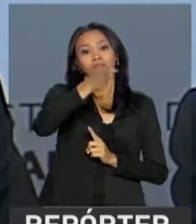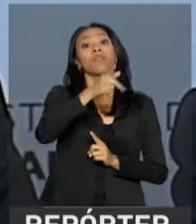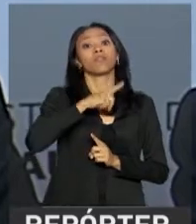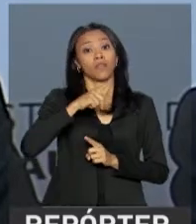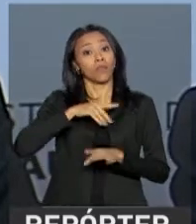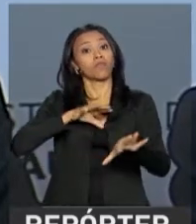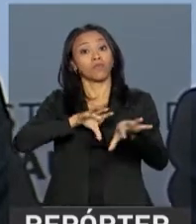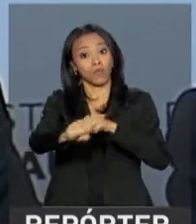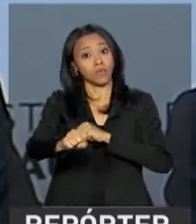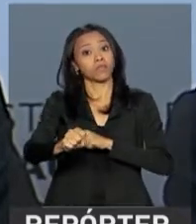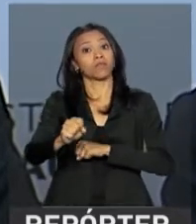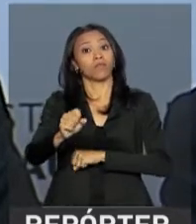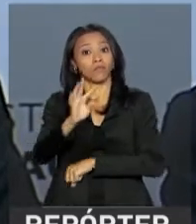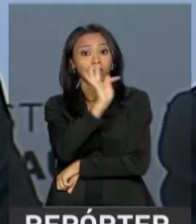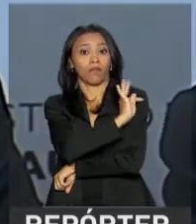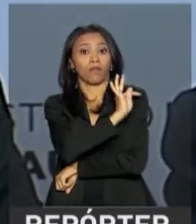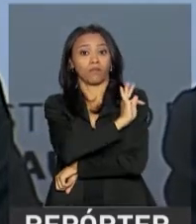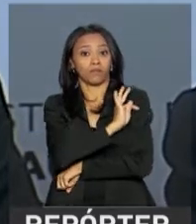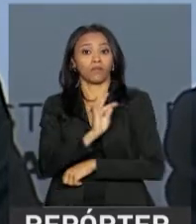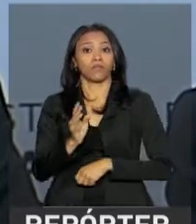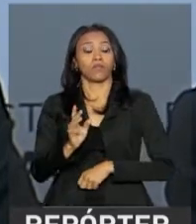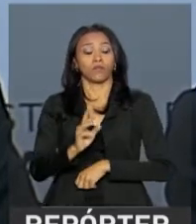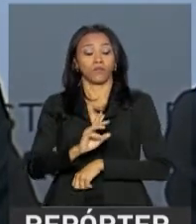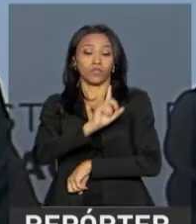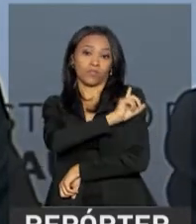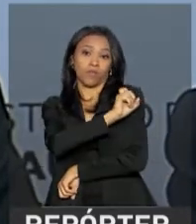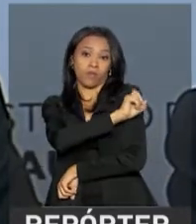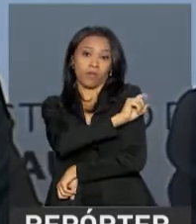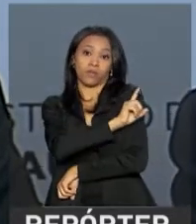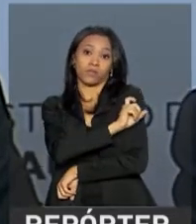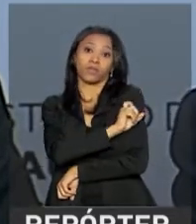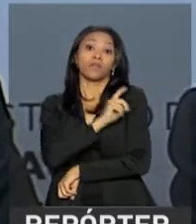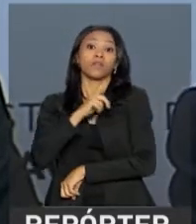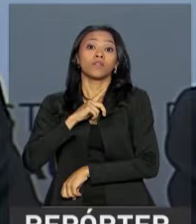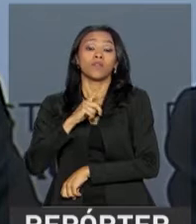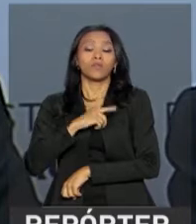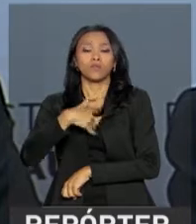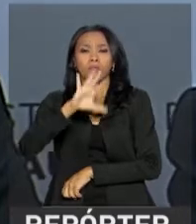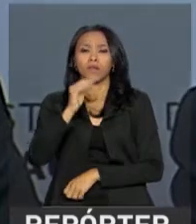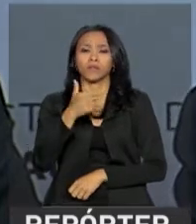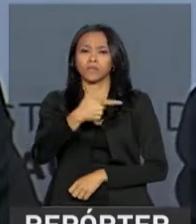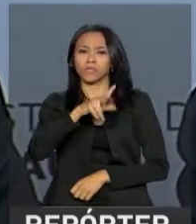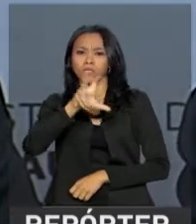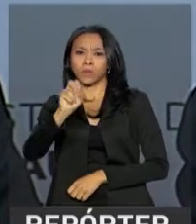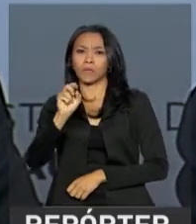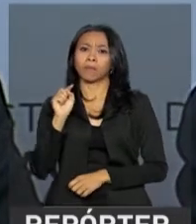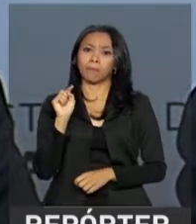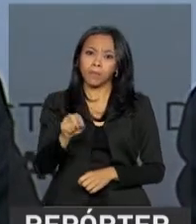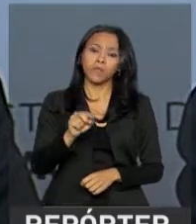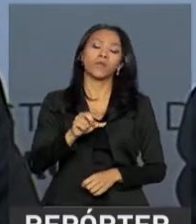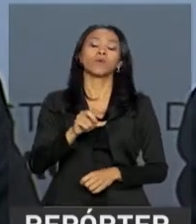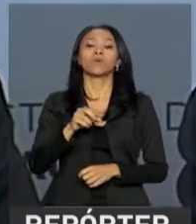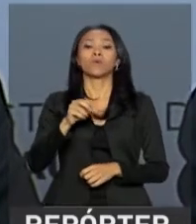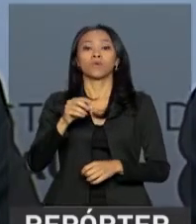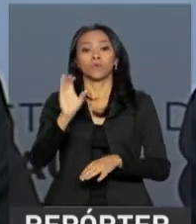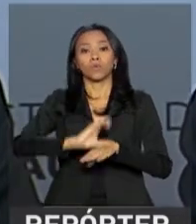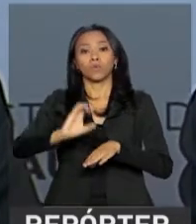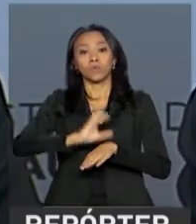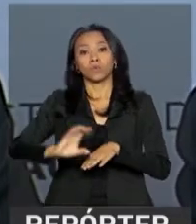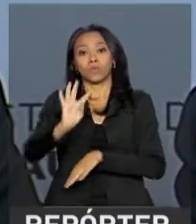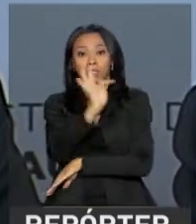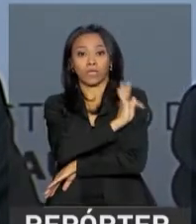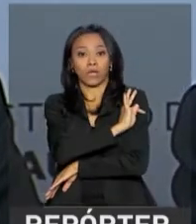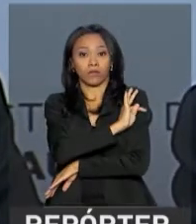enfermagem estamos disponibilizando agora 250 mil cursos de técnicos têm